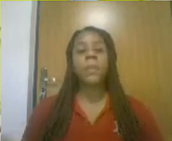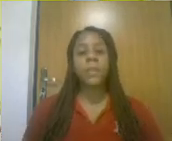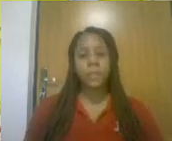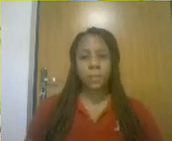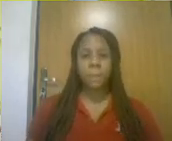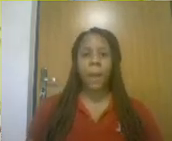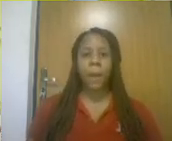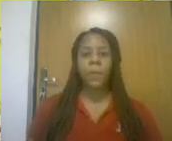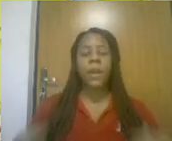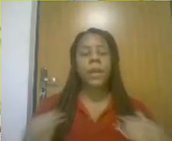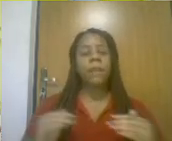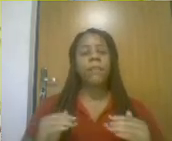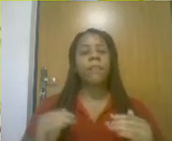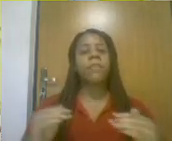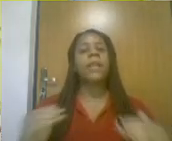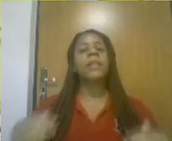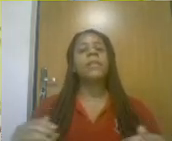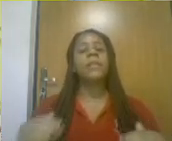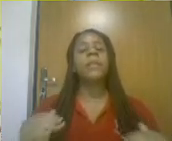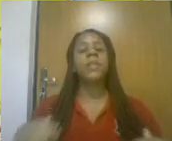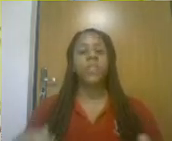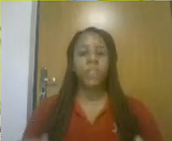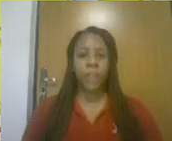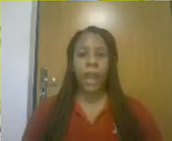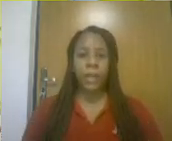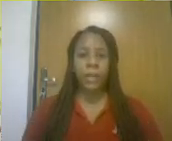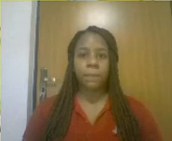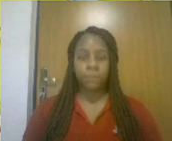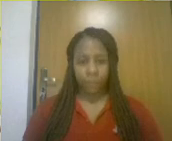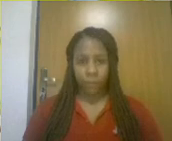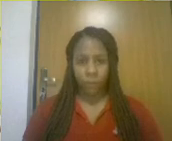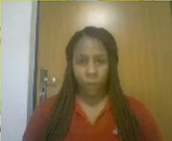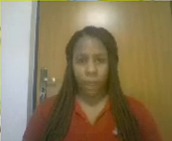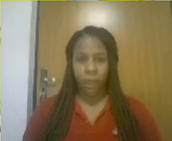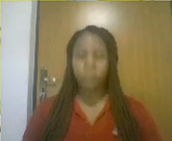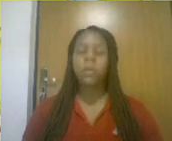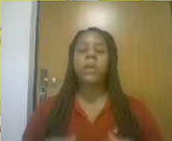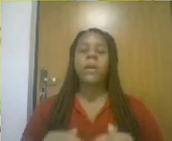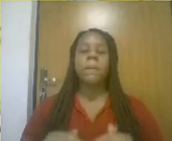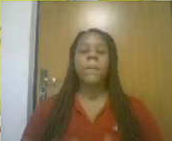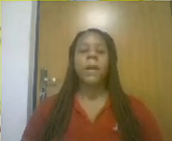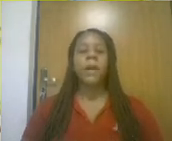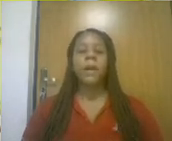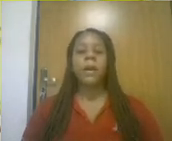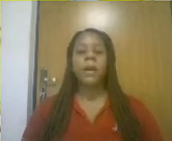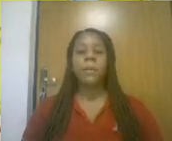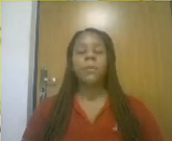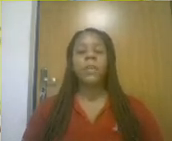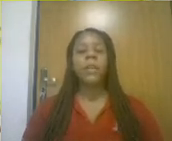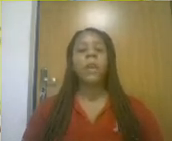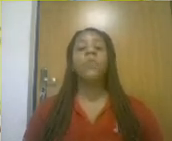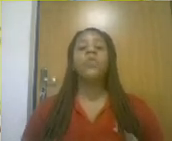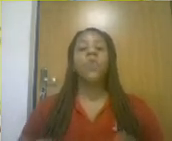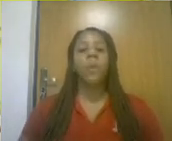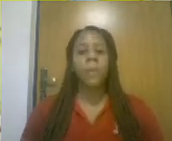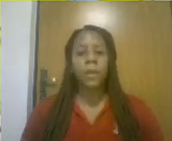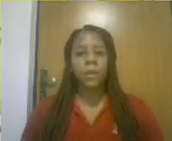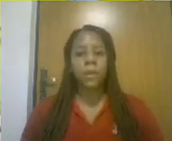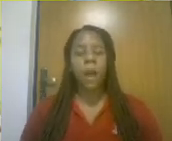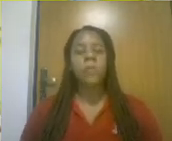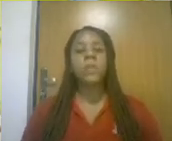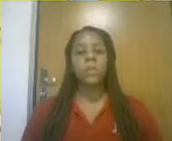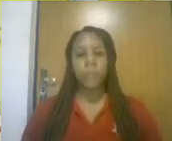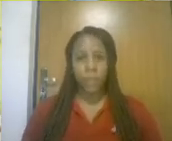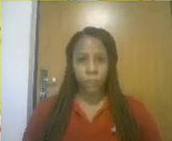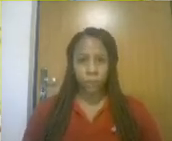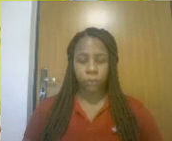informação principal, ele vai vir lá em cima em destaque, correto? Para poder dar um nome